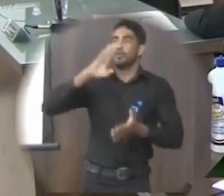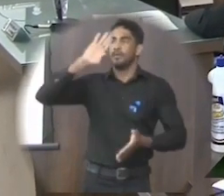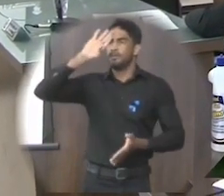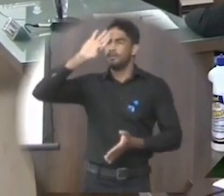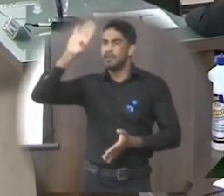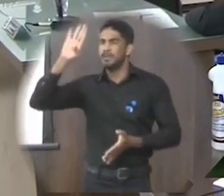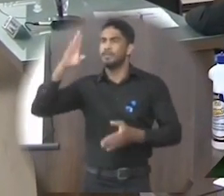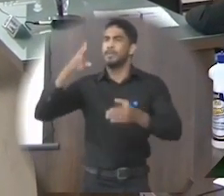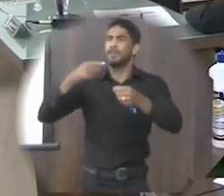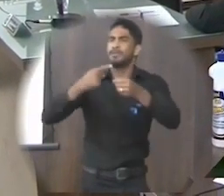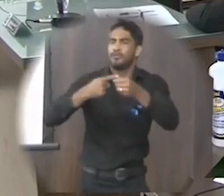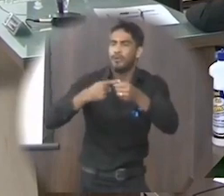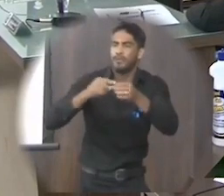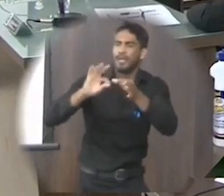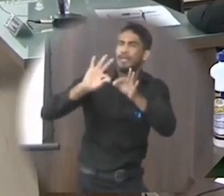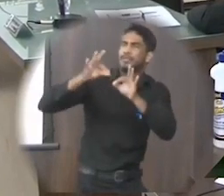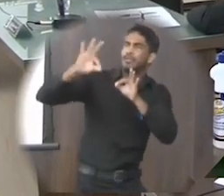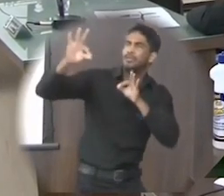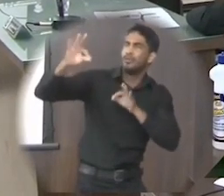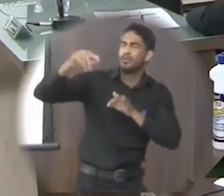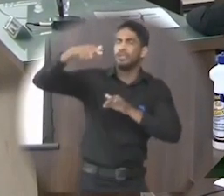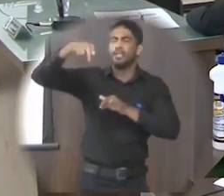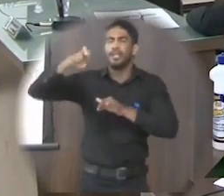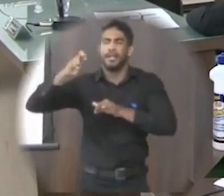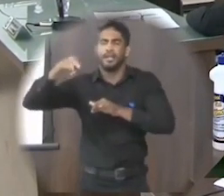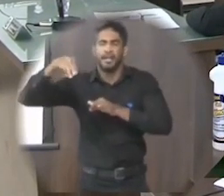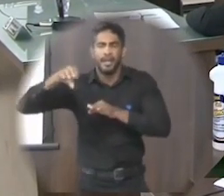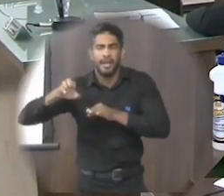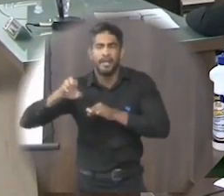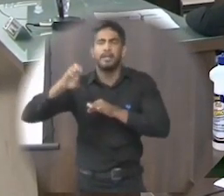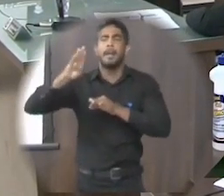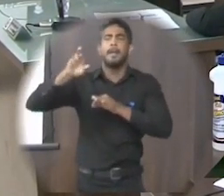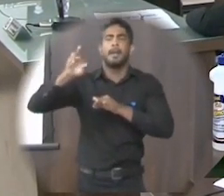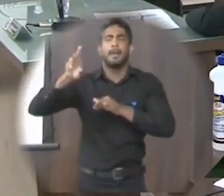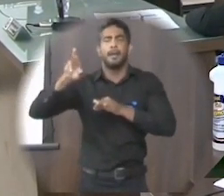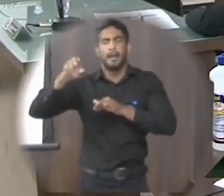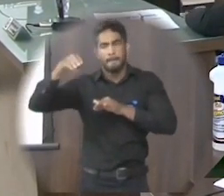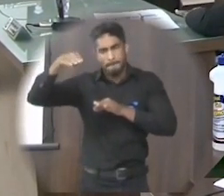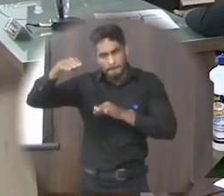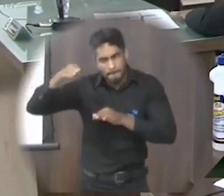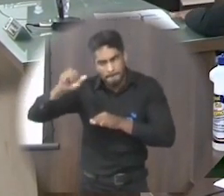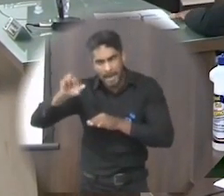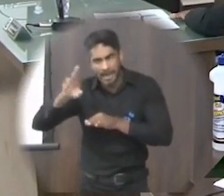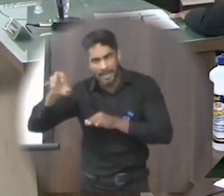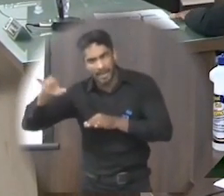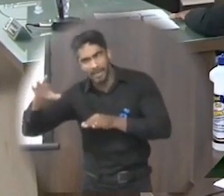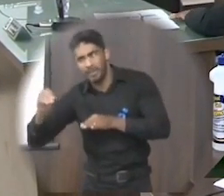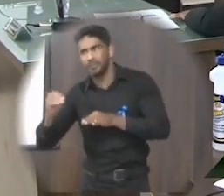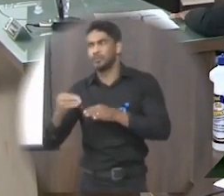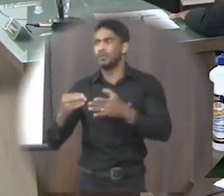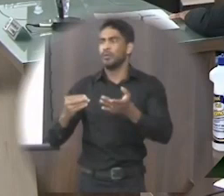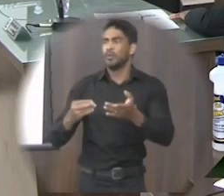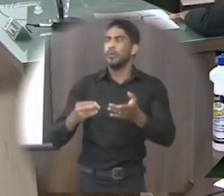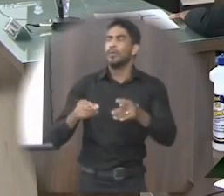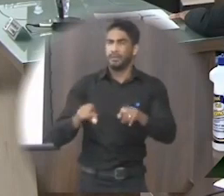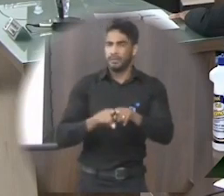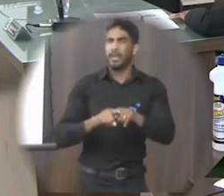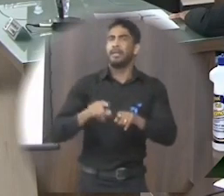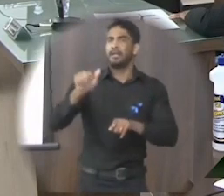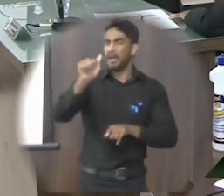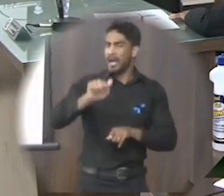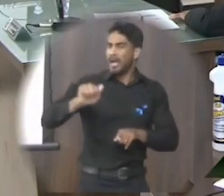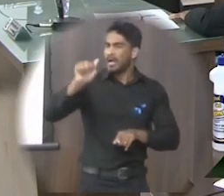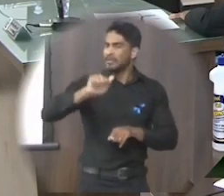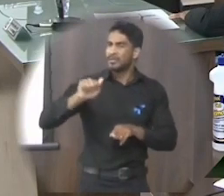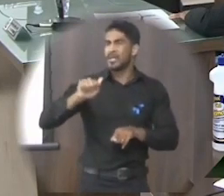mais distantes, né, Barreiro, Quenquém, Vila, nessas demais. Tem pelo menos uma associação aí, pegar,